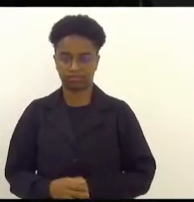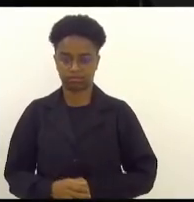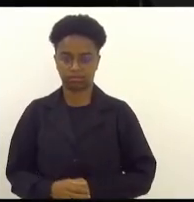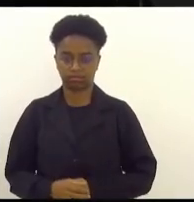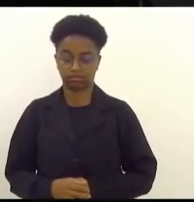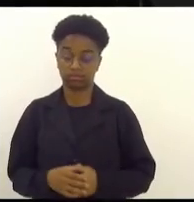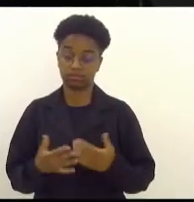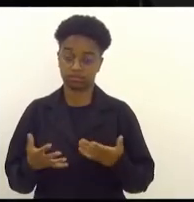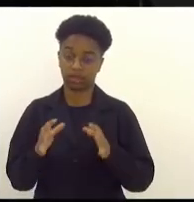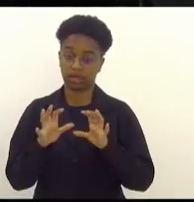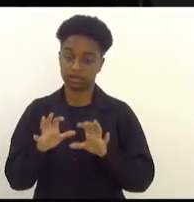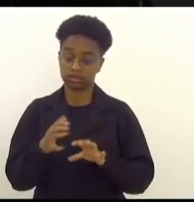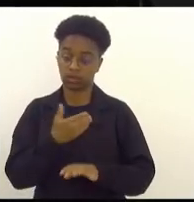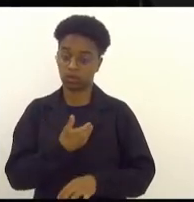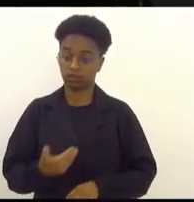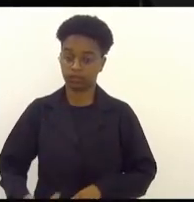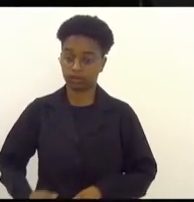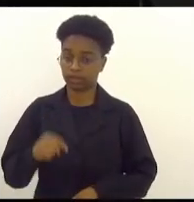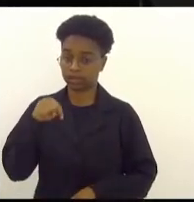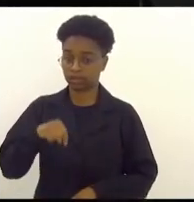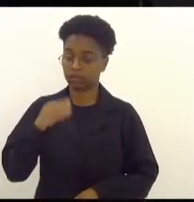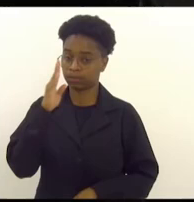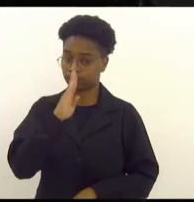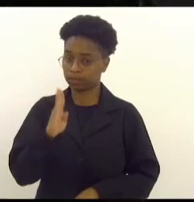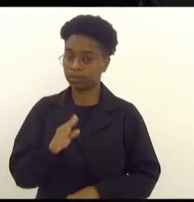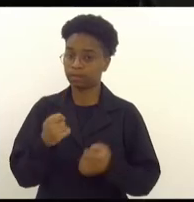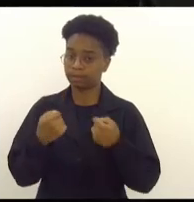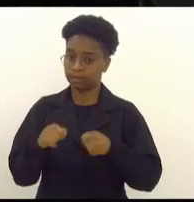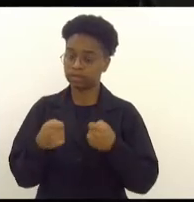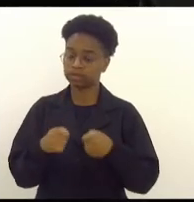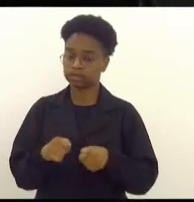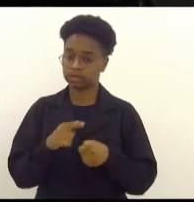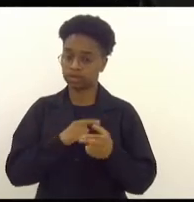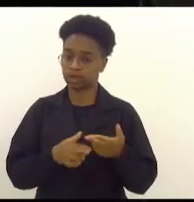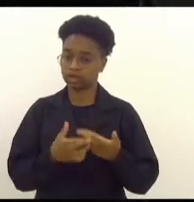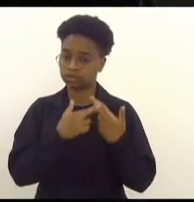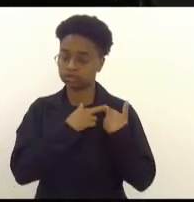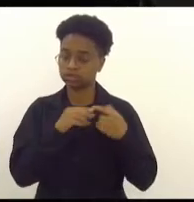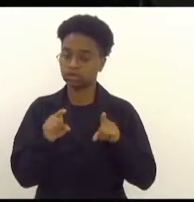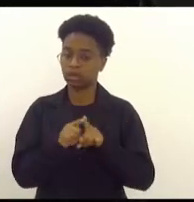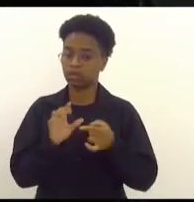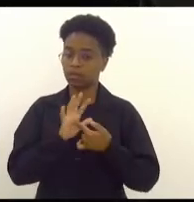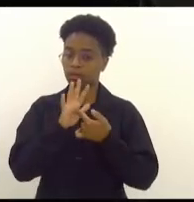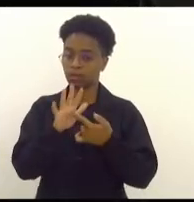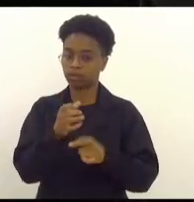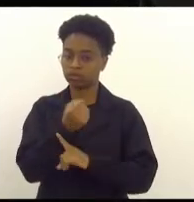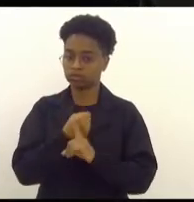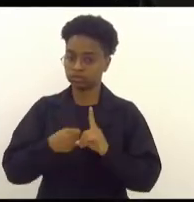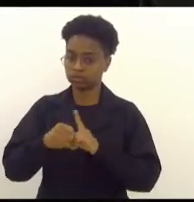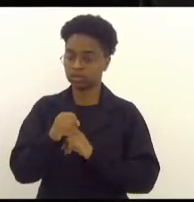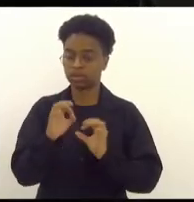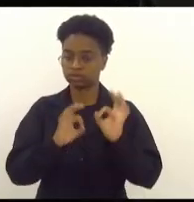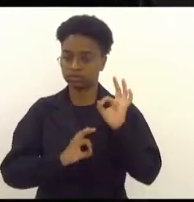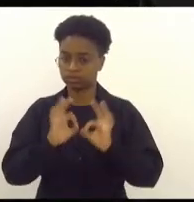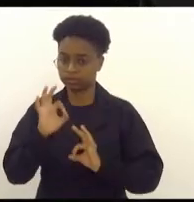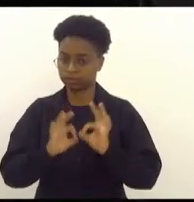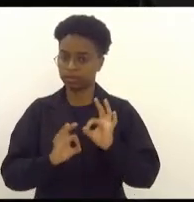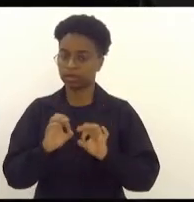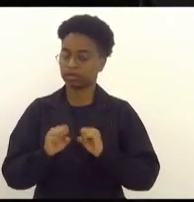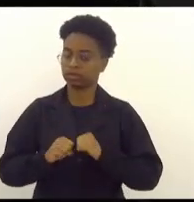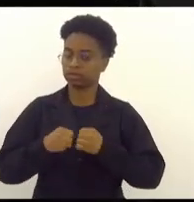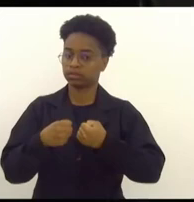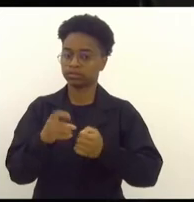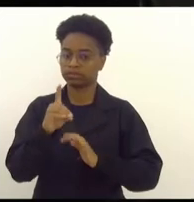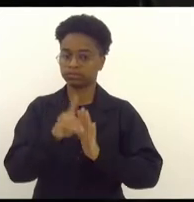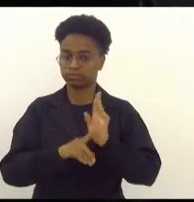sendo assim o governo brasileiro precisa responder e trazer a sociedade um plano de defesa